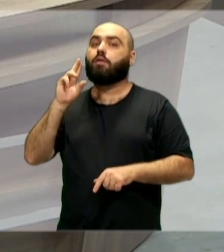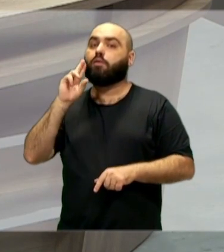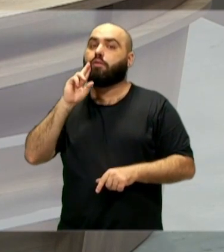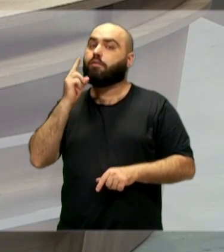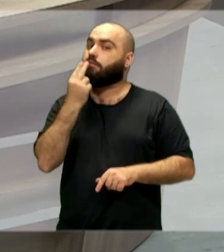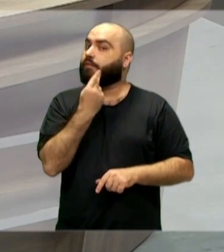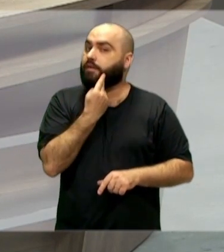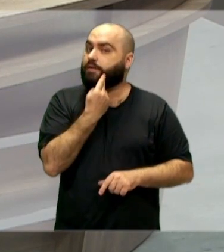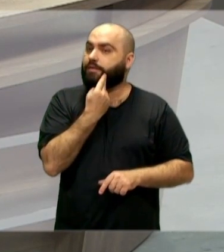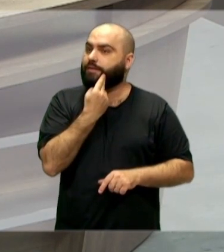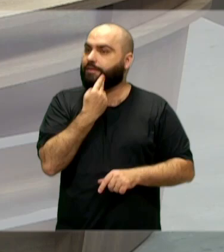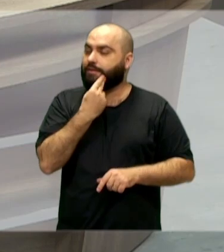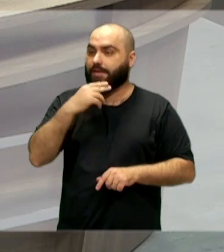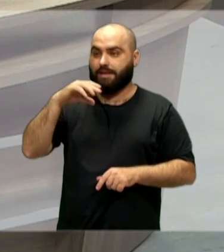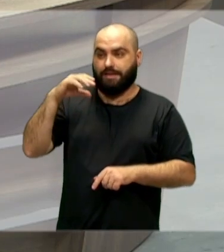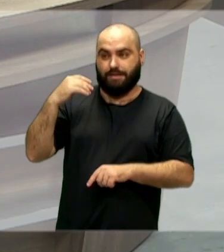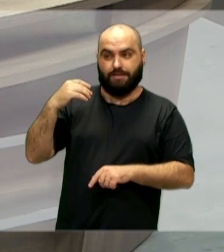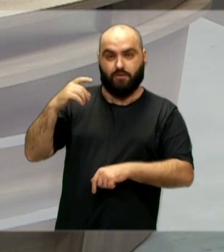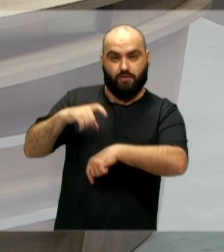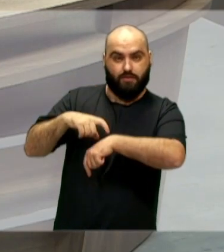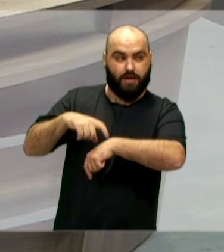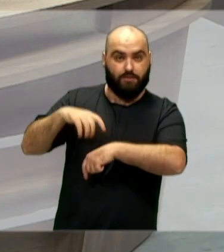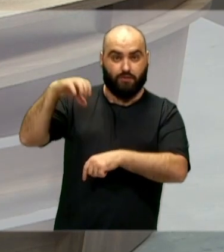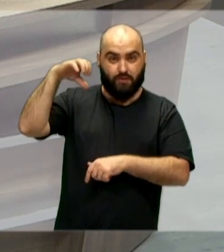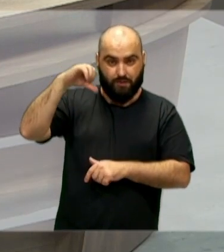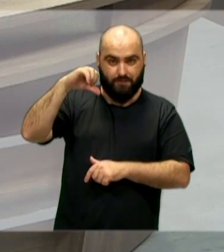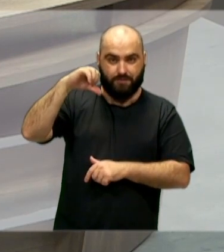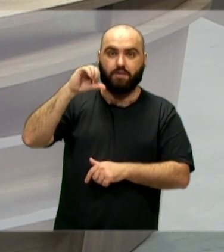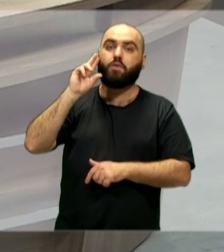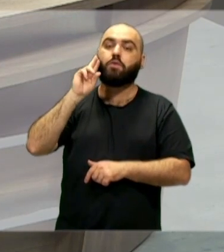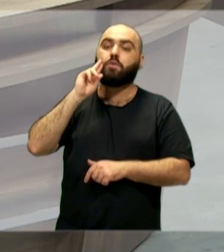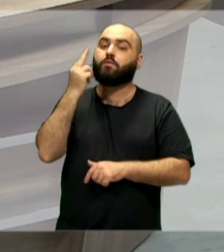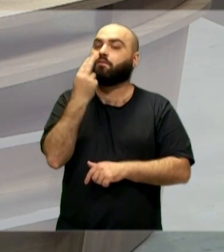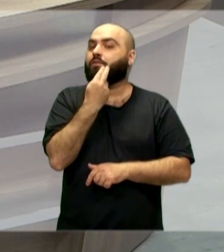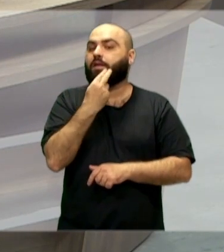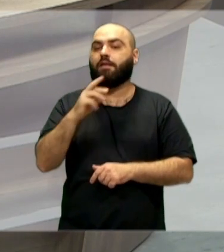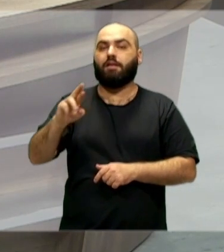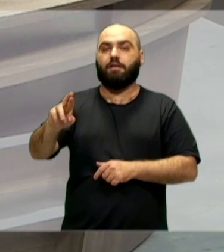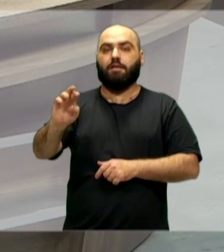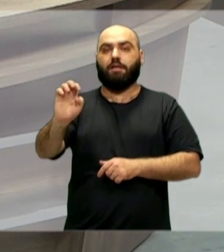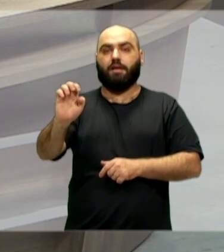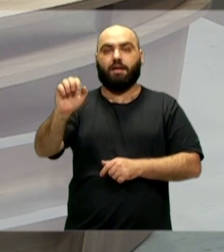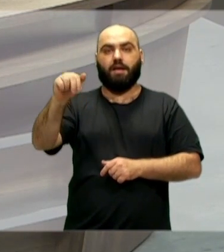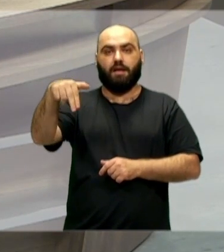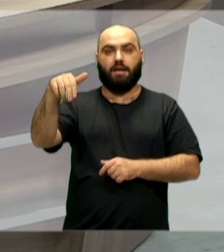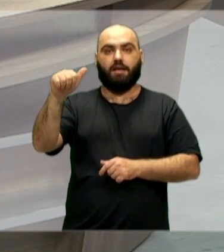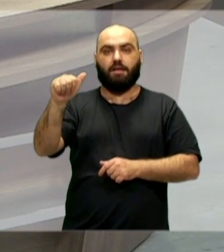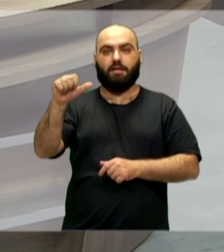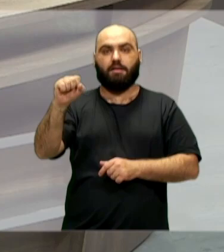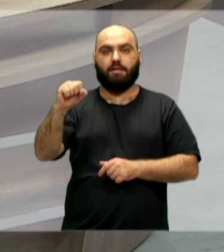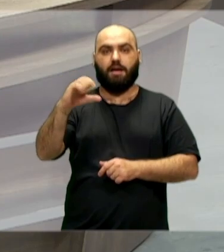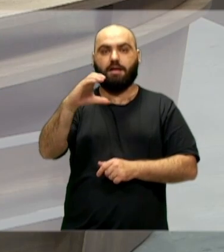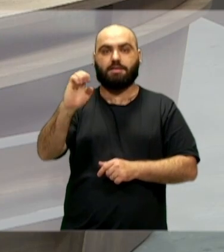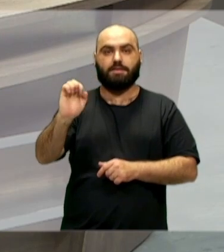não é mais das 8, é das 9, né? Na novela das 9, no Renascer, tem uma mulher trans